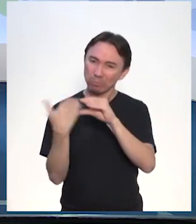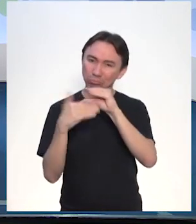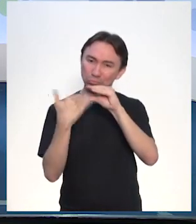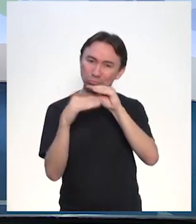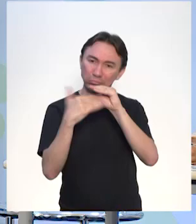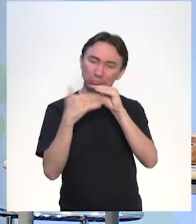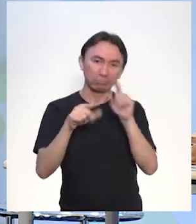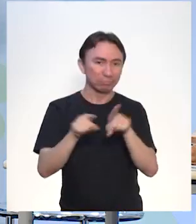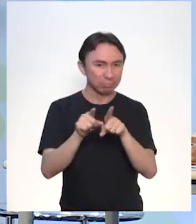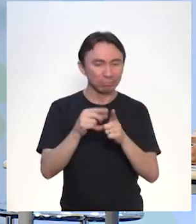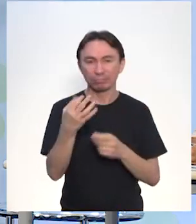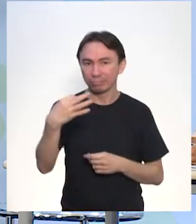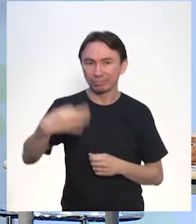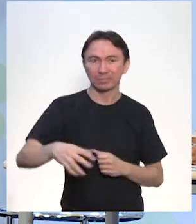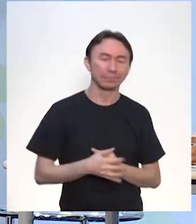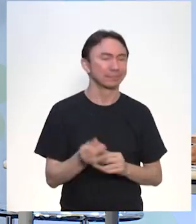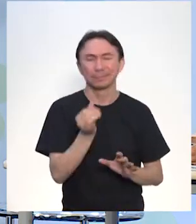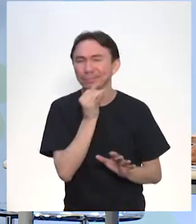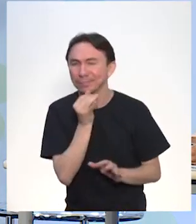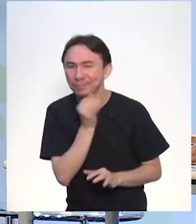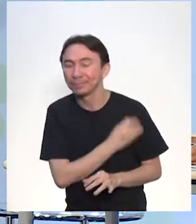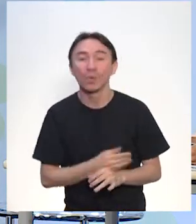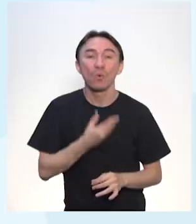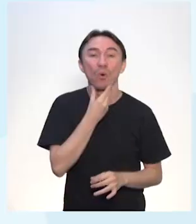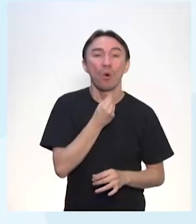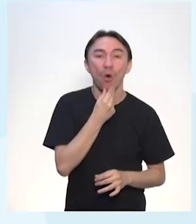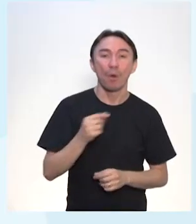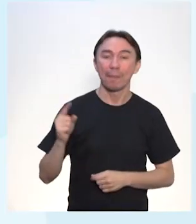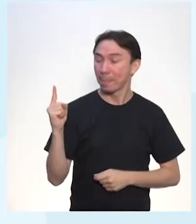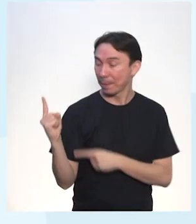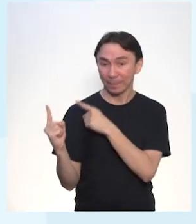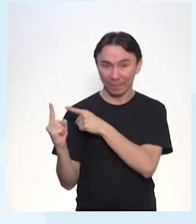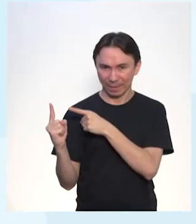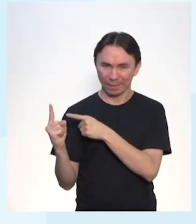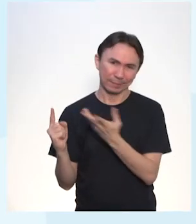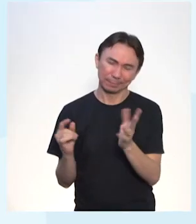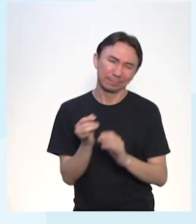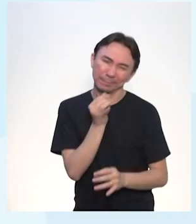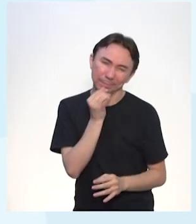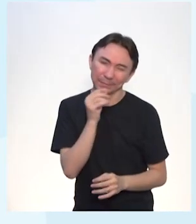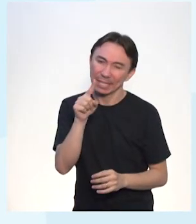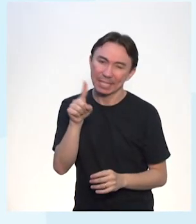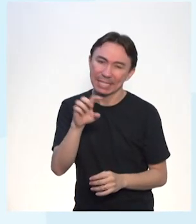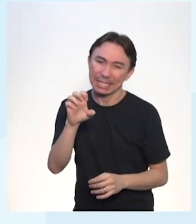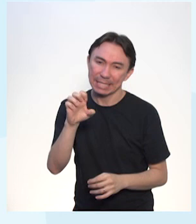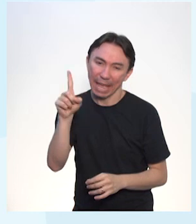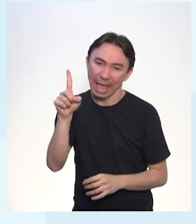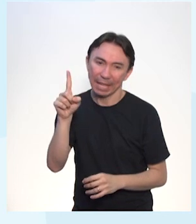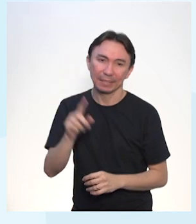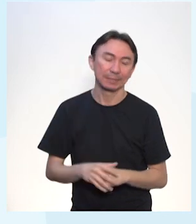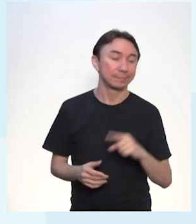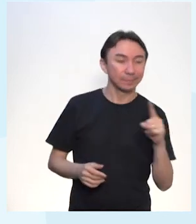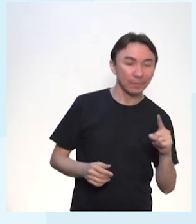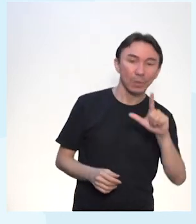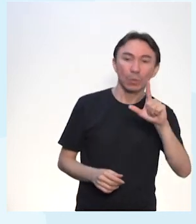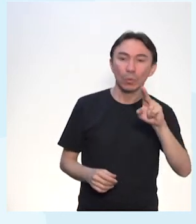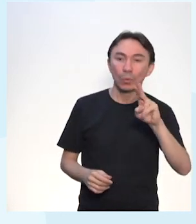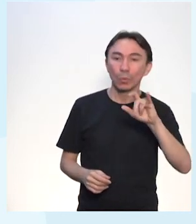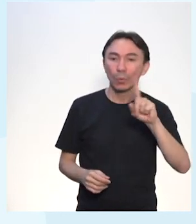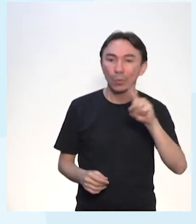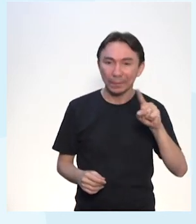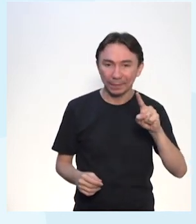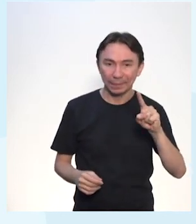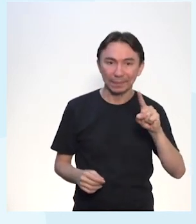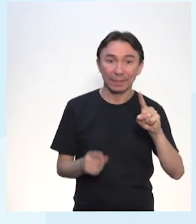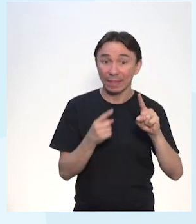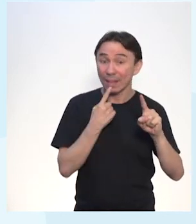esse sujeito aqui, ó, seja o Zezinho, e esse aqui, o Luizinho. O Luizinho